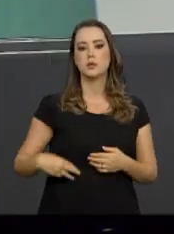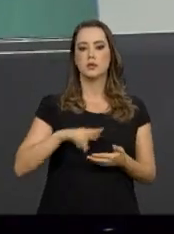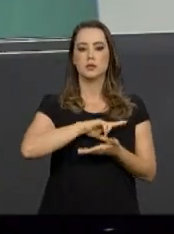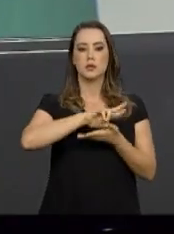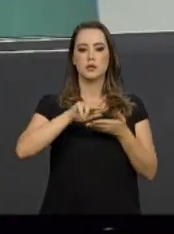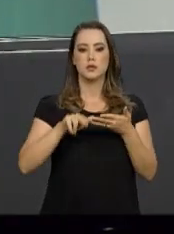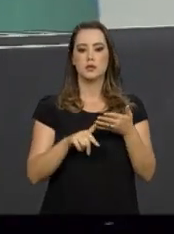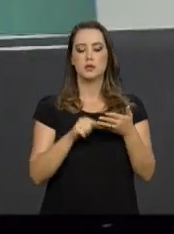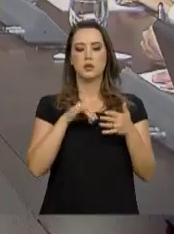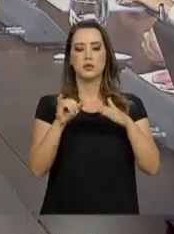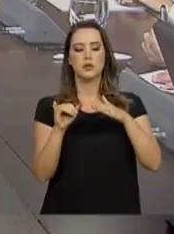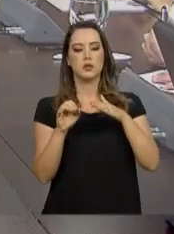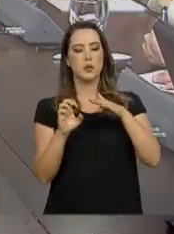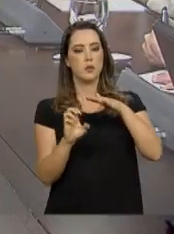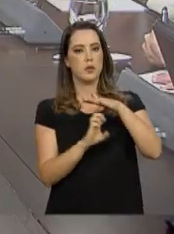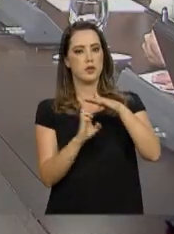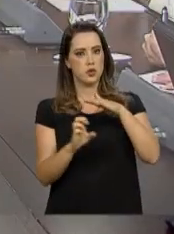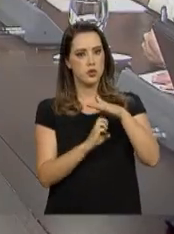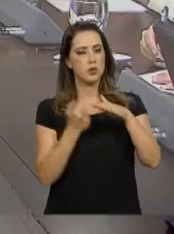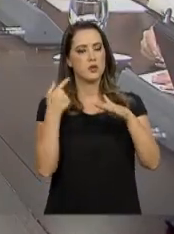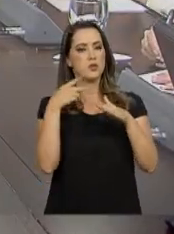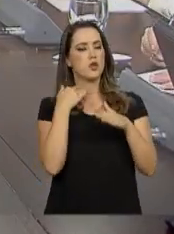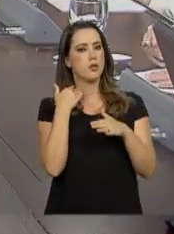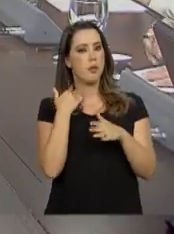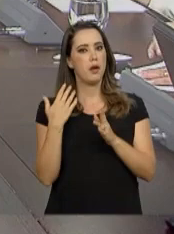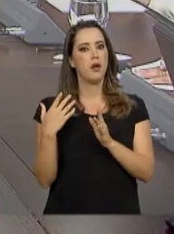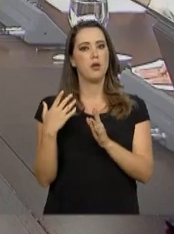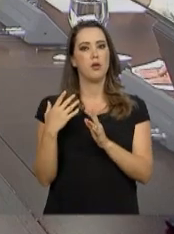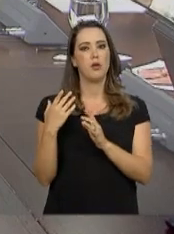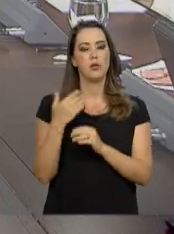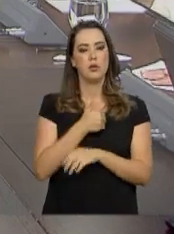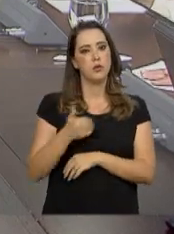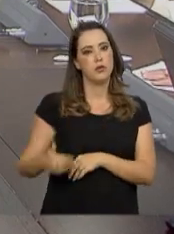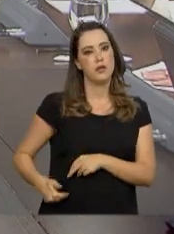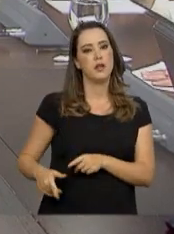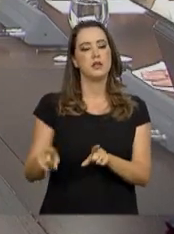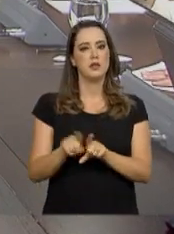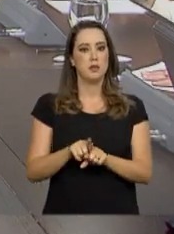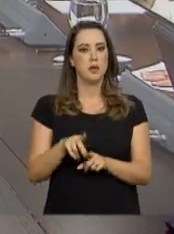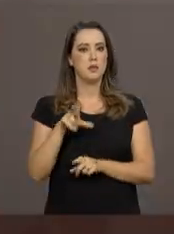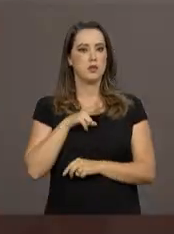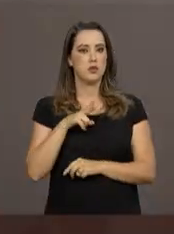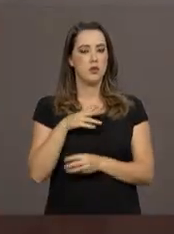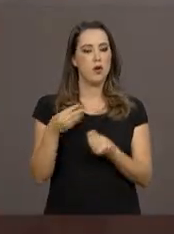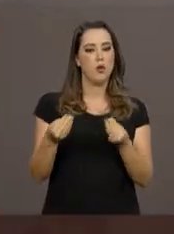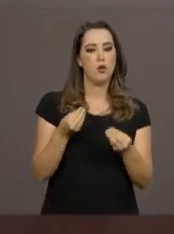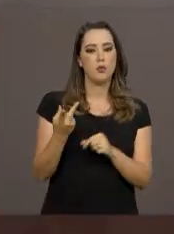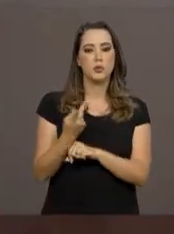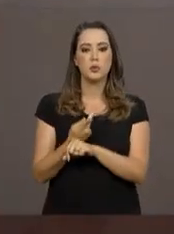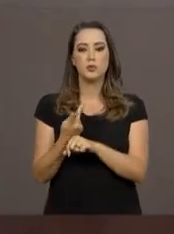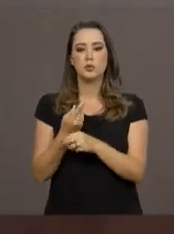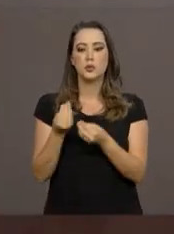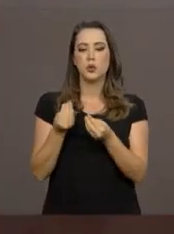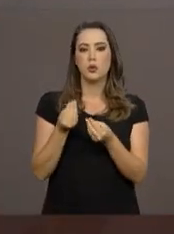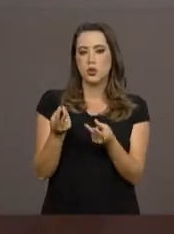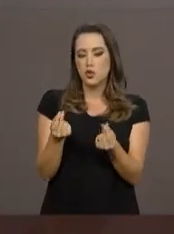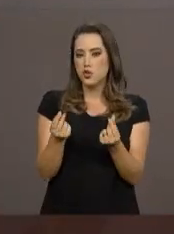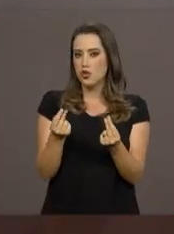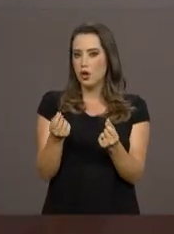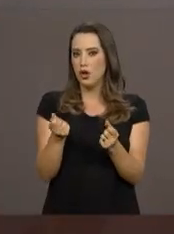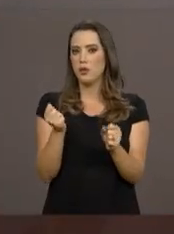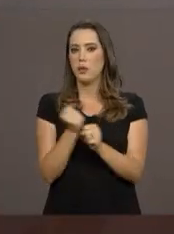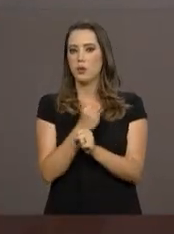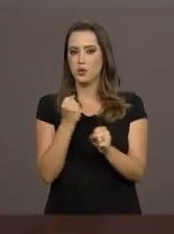de instituições bancárias públicas e privadas em busca de alternativas para a reconstrução do Museu Nacional do Rio de